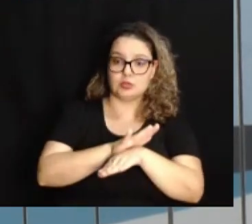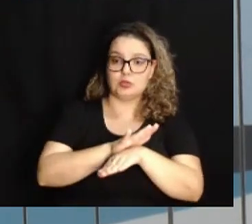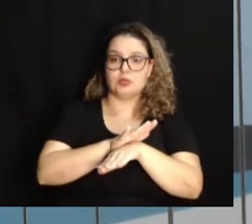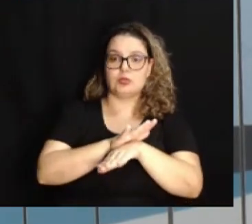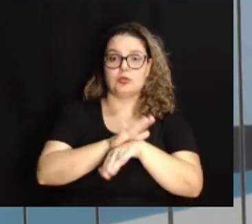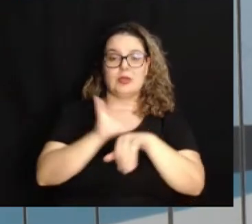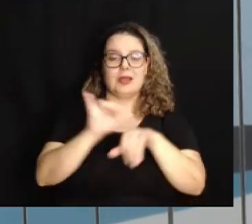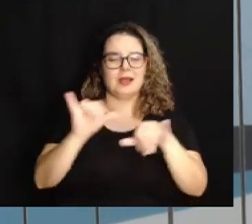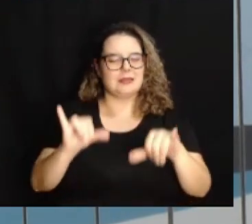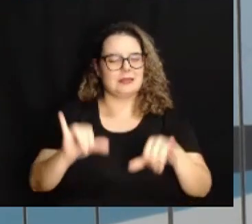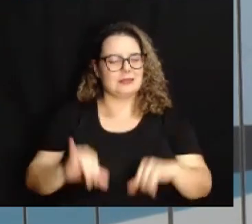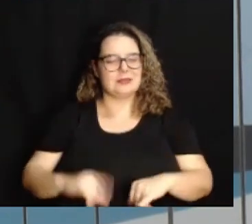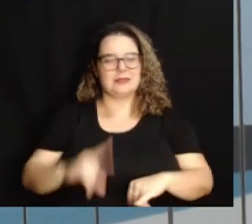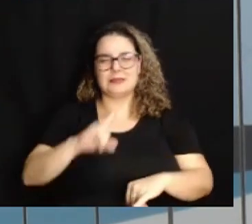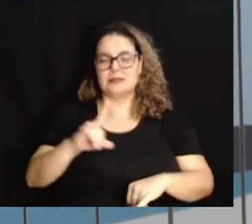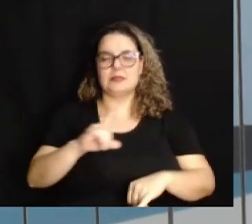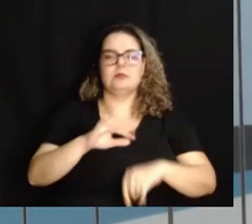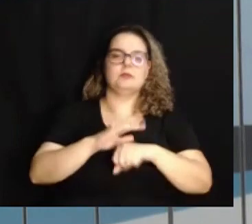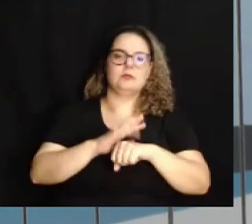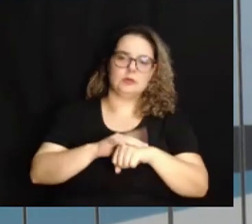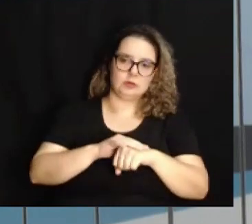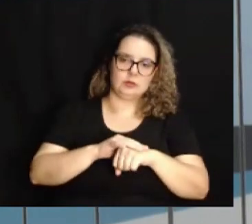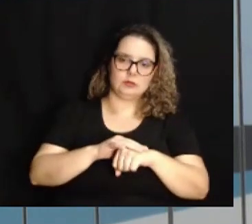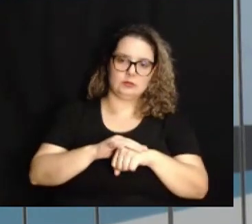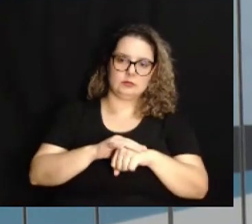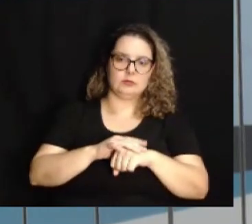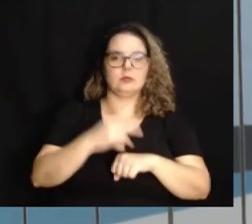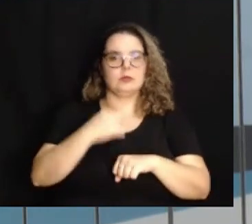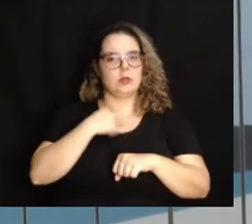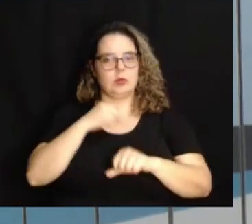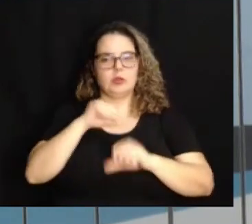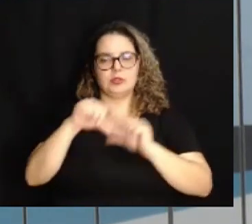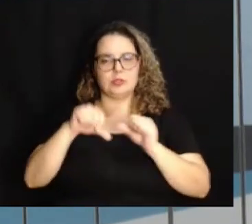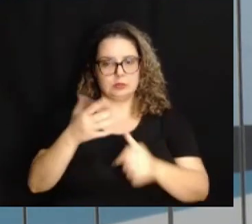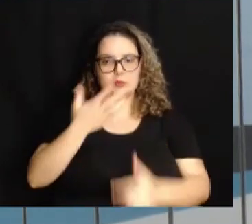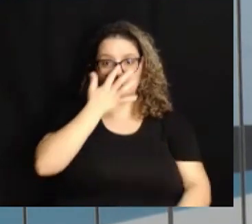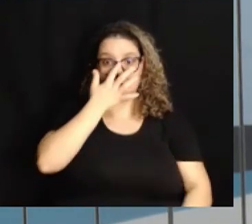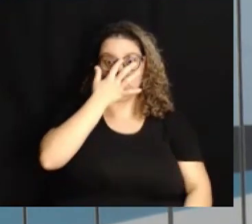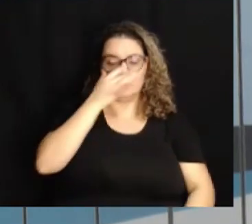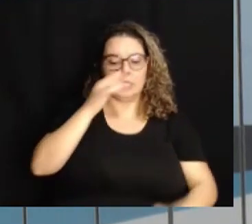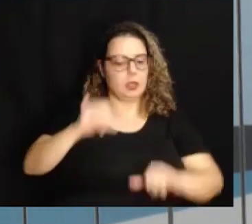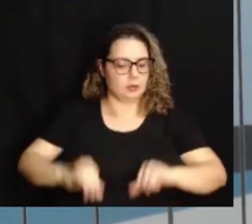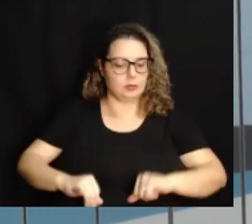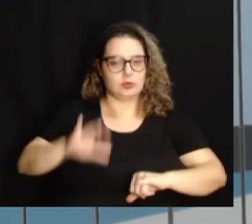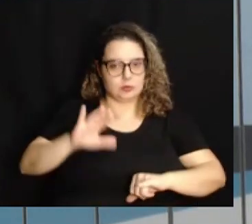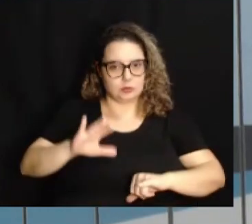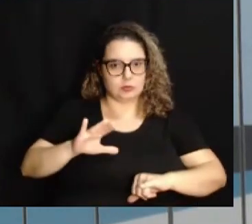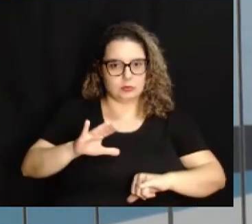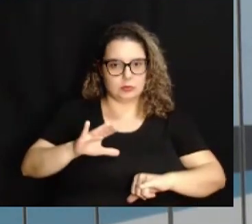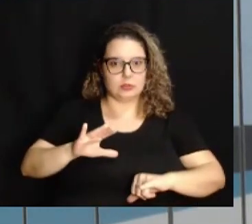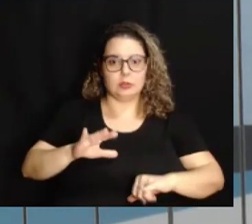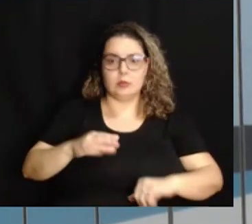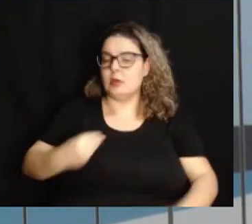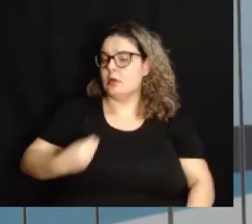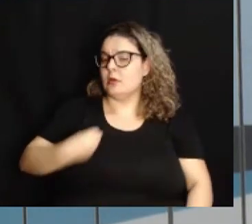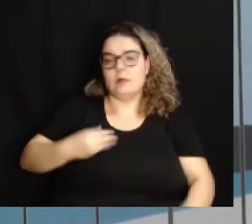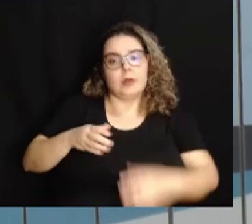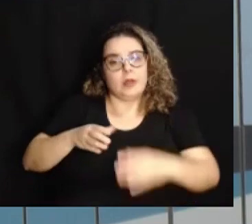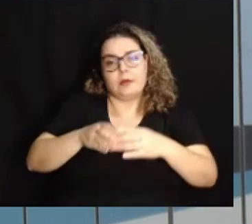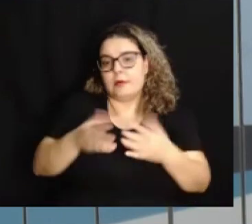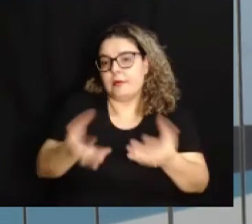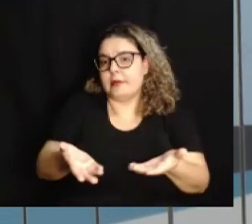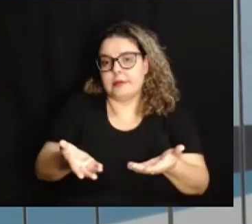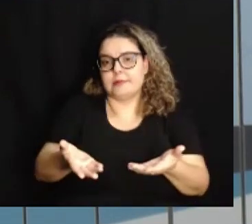uma doença. Então, assim, você vai viver com aquilo. Infelizmente você vai viver com aquilo, é difícil você